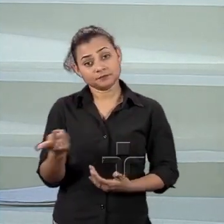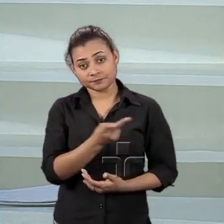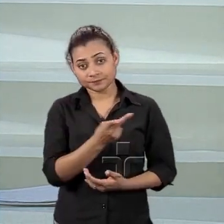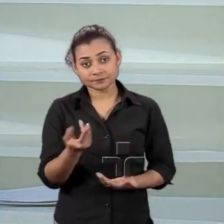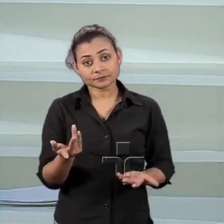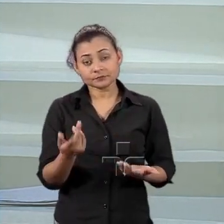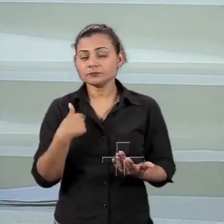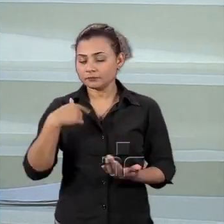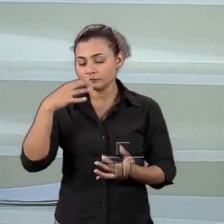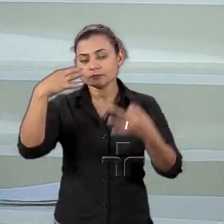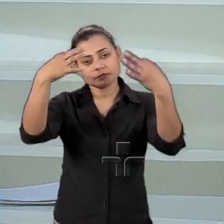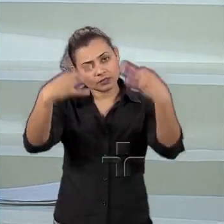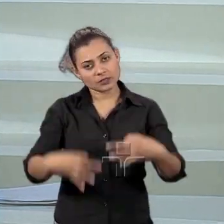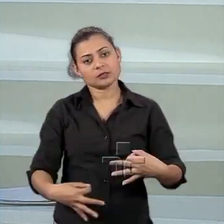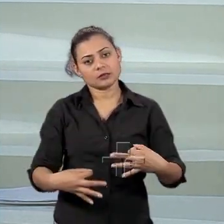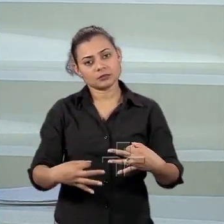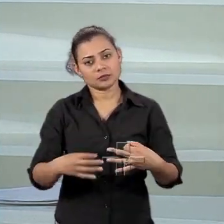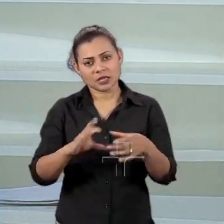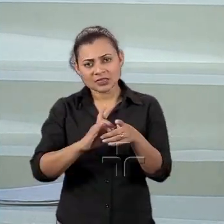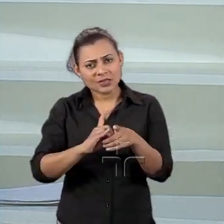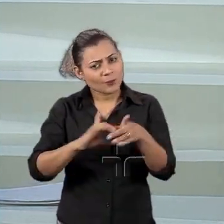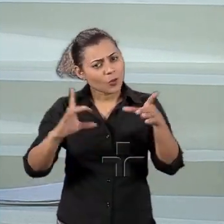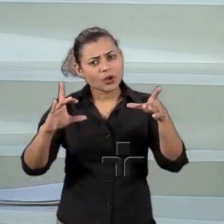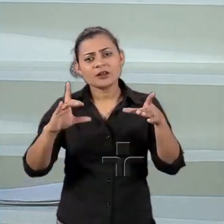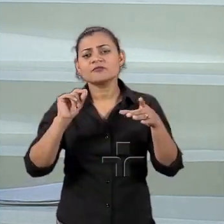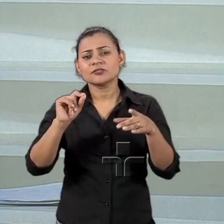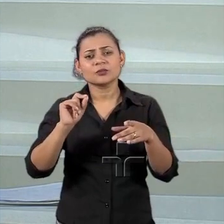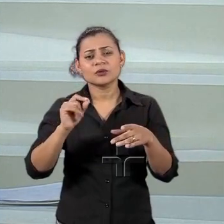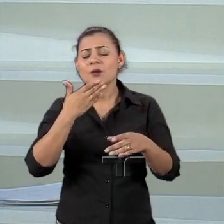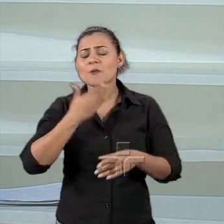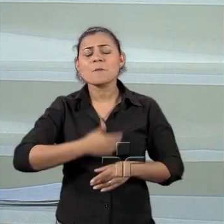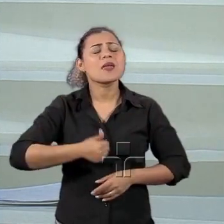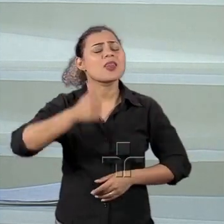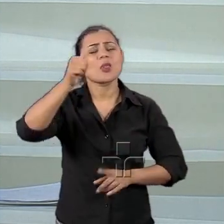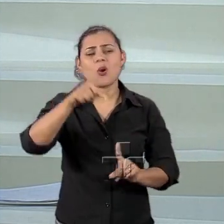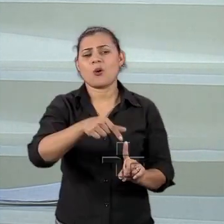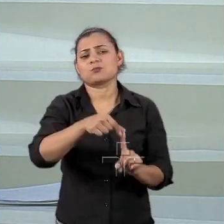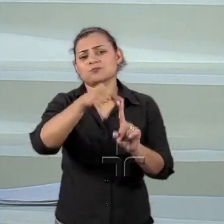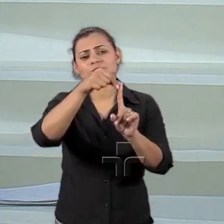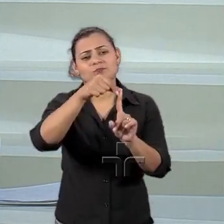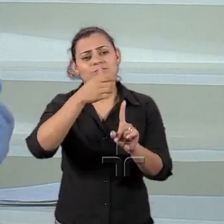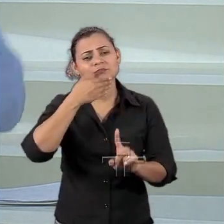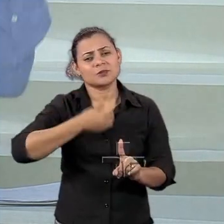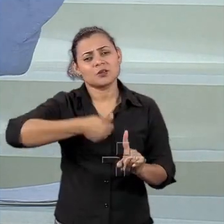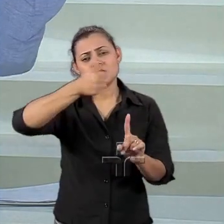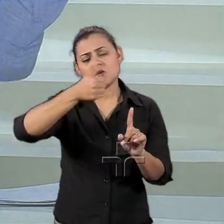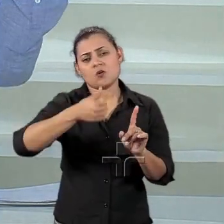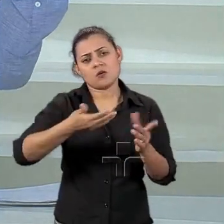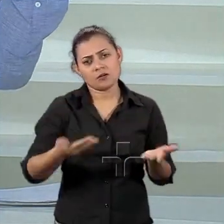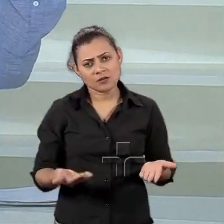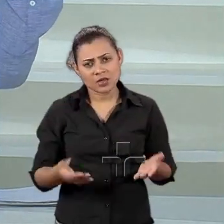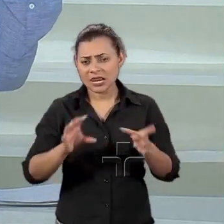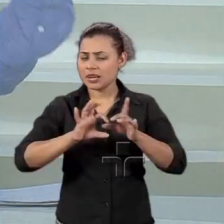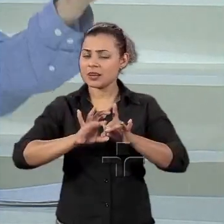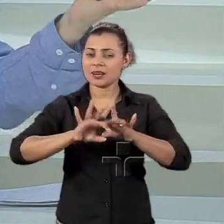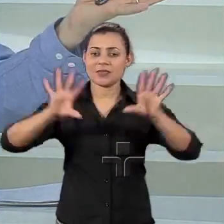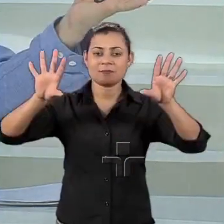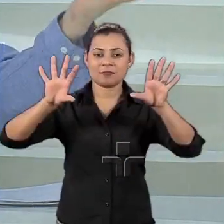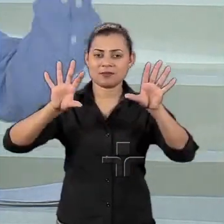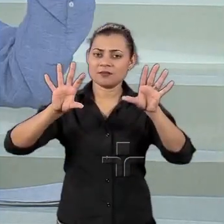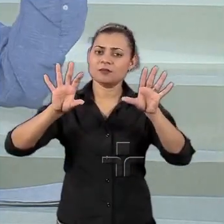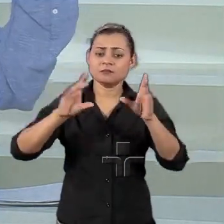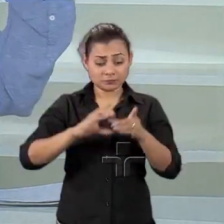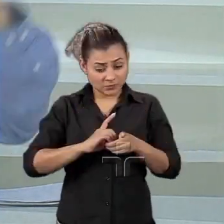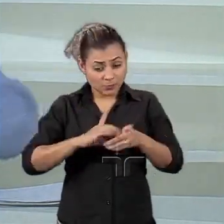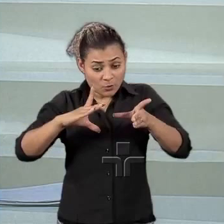não tenho dúvida que a democracia é o melhor regime, a democracia representativa, essa invenção liberal, a